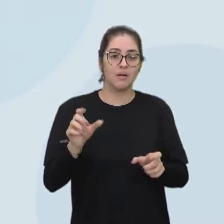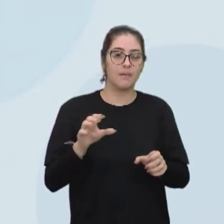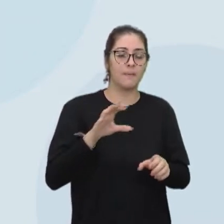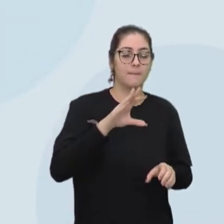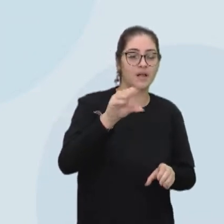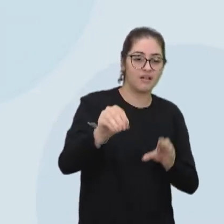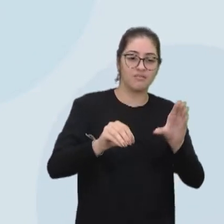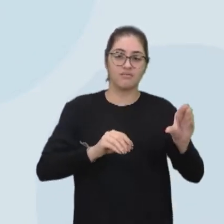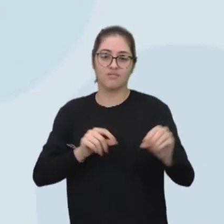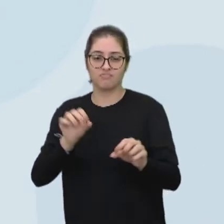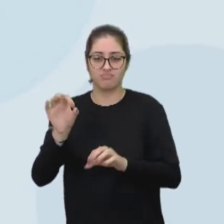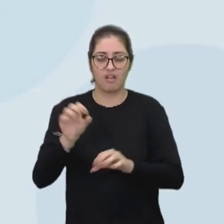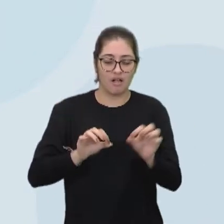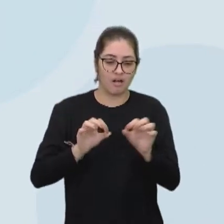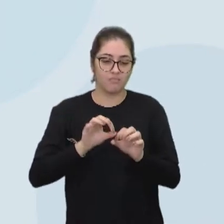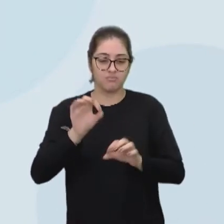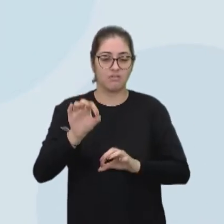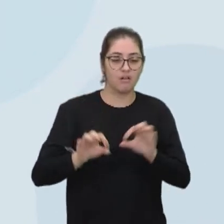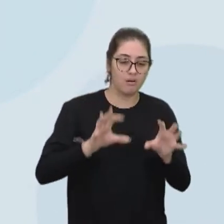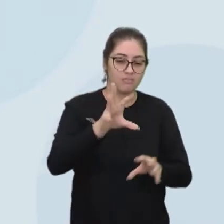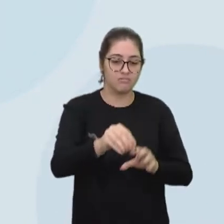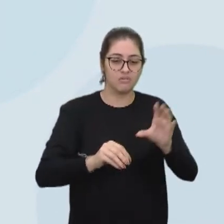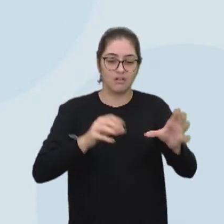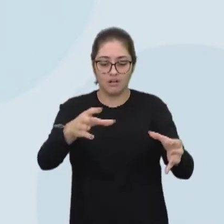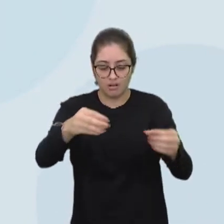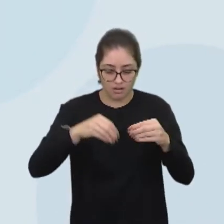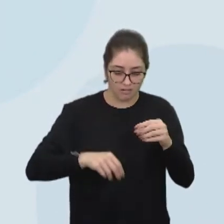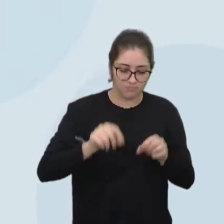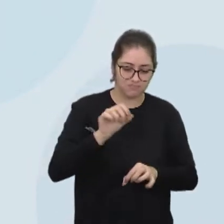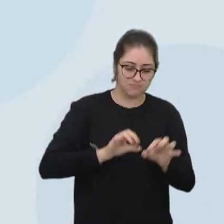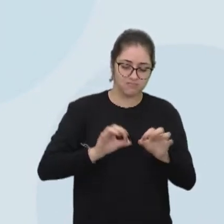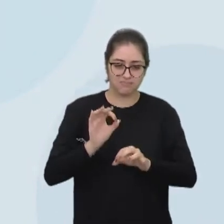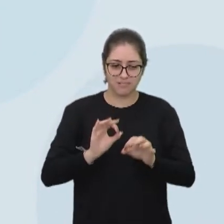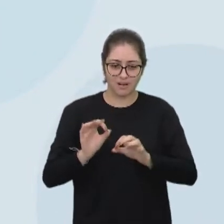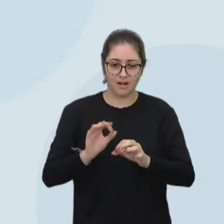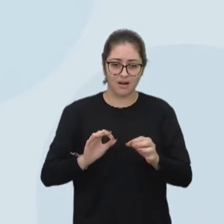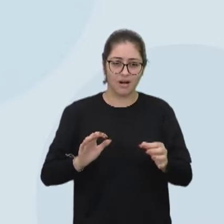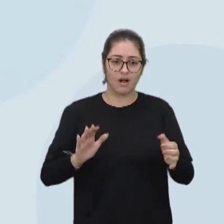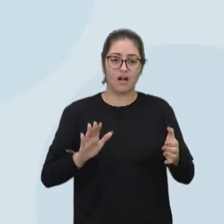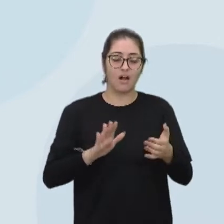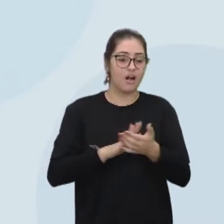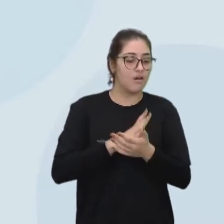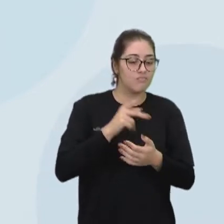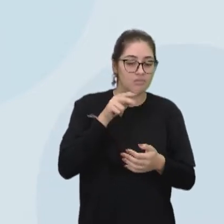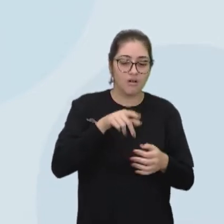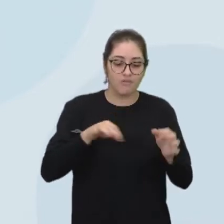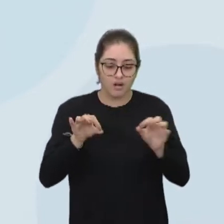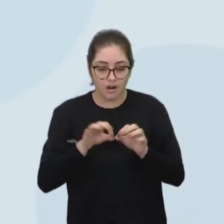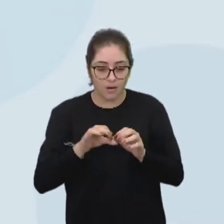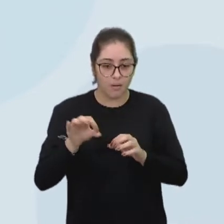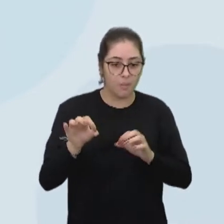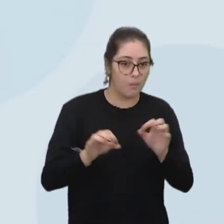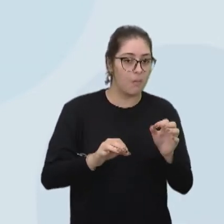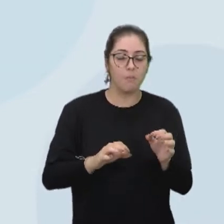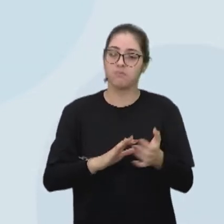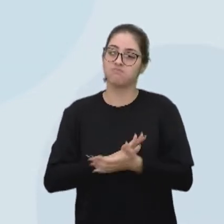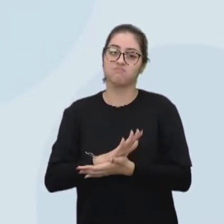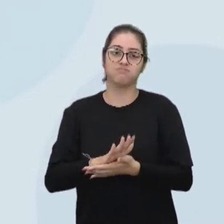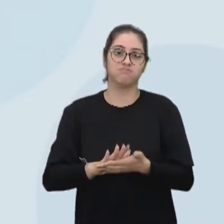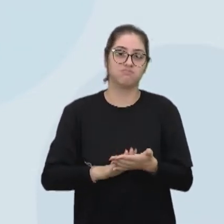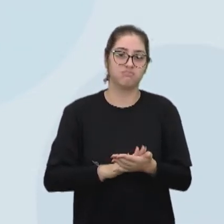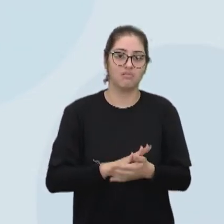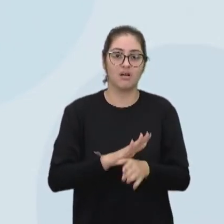produção calcadas na exploração intensa e, por vezes, desmedida dos recursos naturais, com